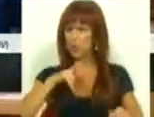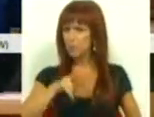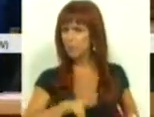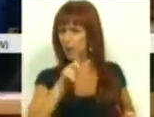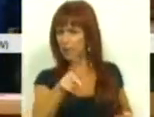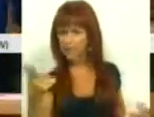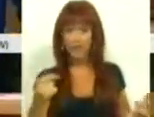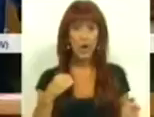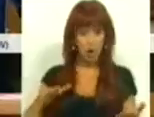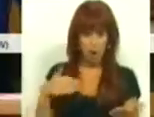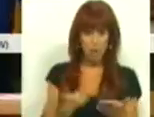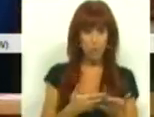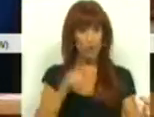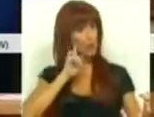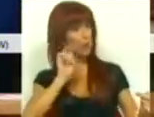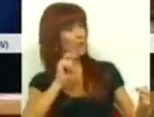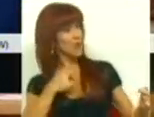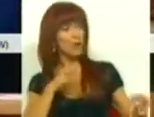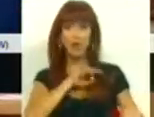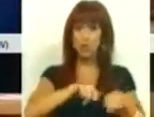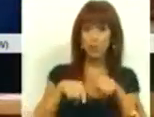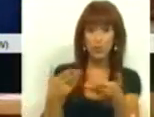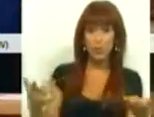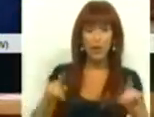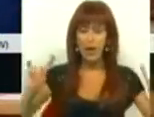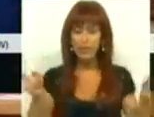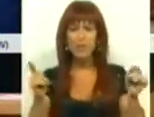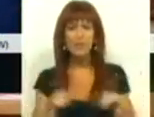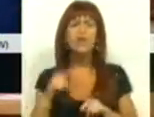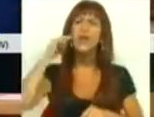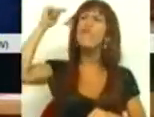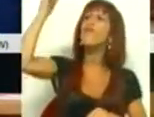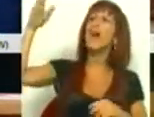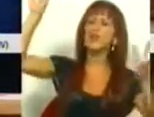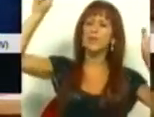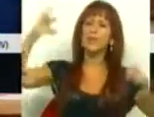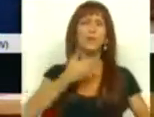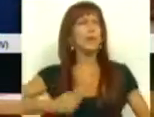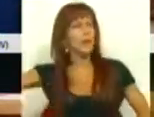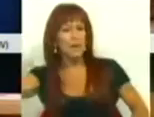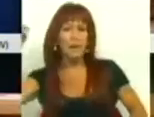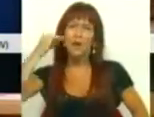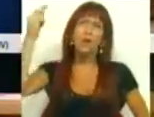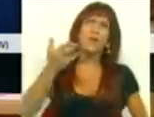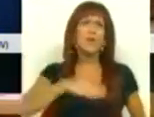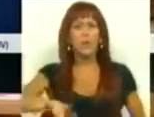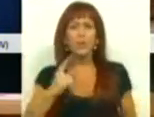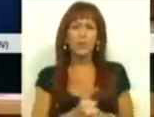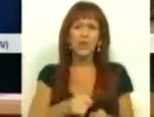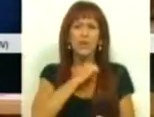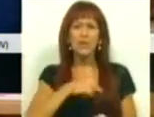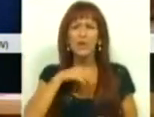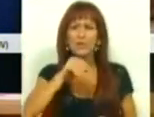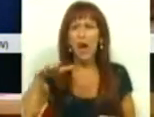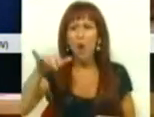nosso país, proponho, Senhora Presidente e senhores deputados, uma breve viagem ao passado. Uma viagem útil porque